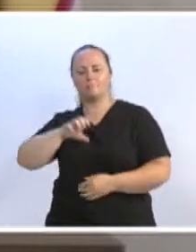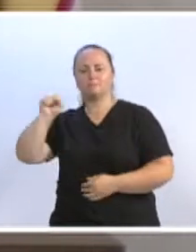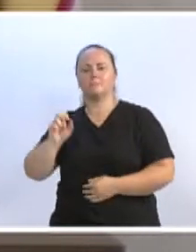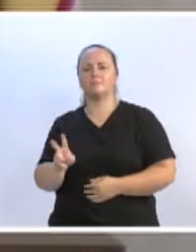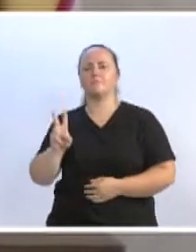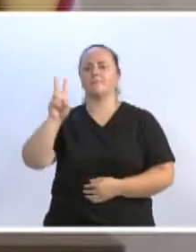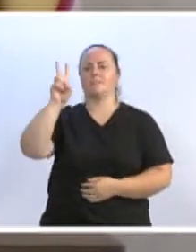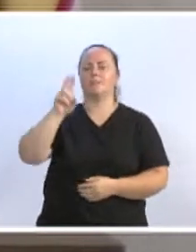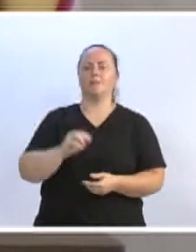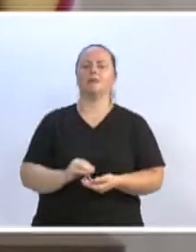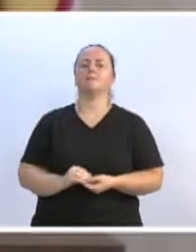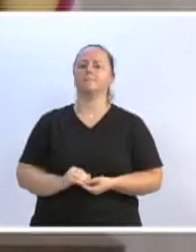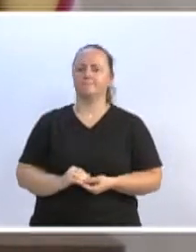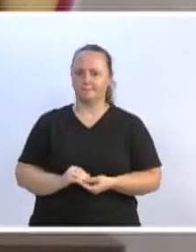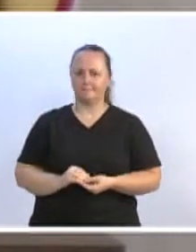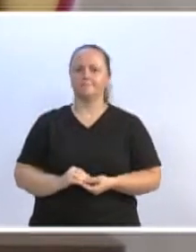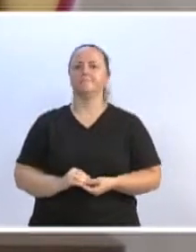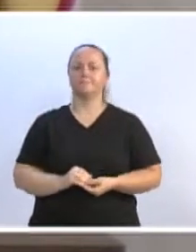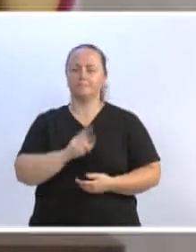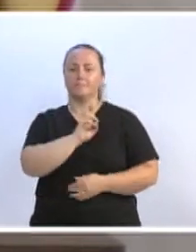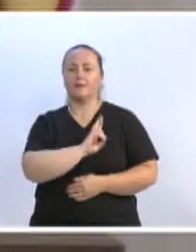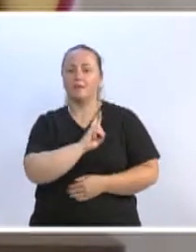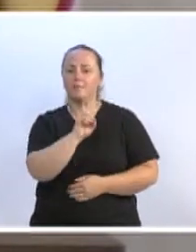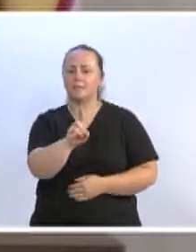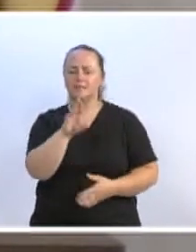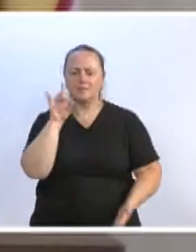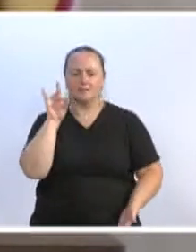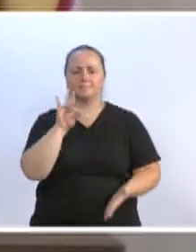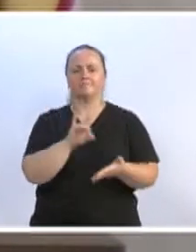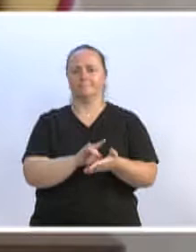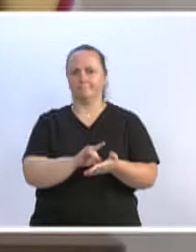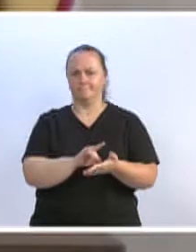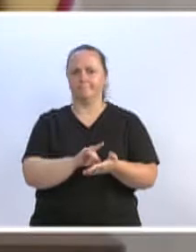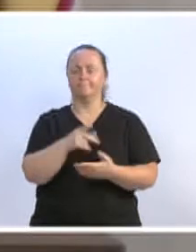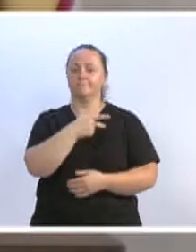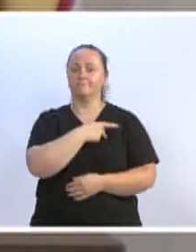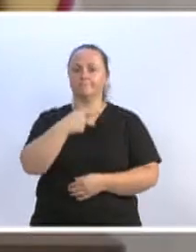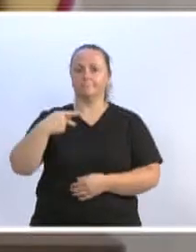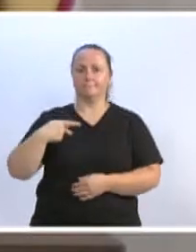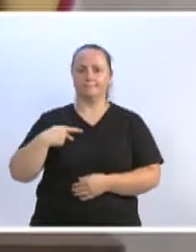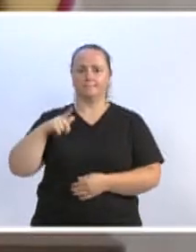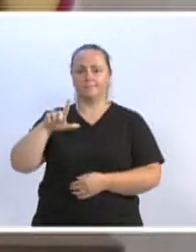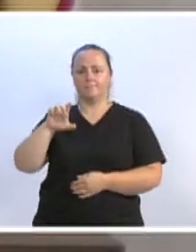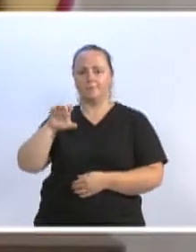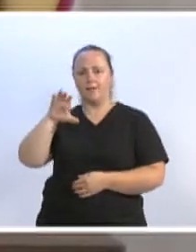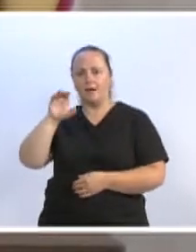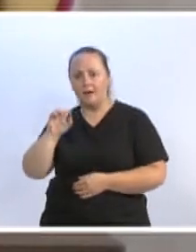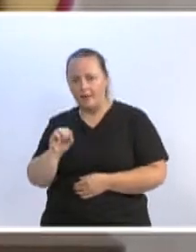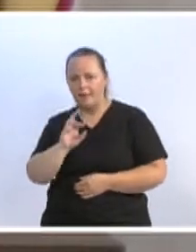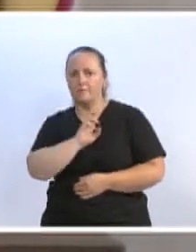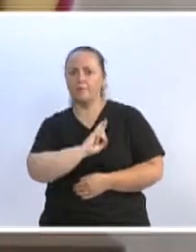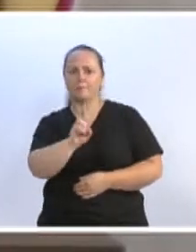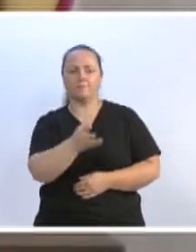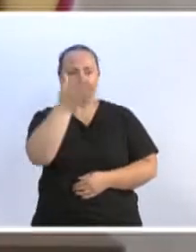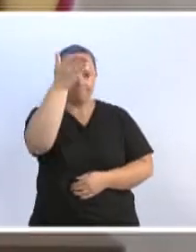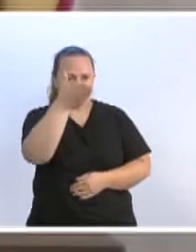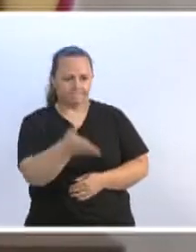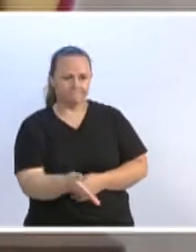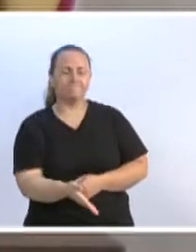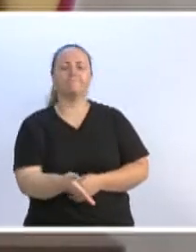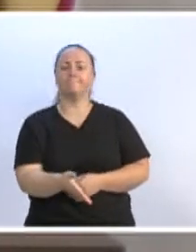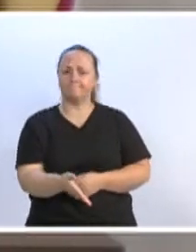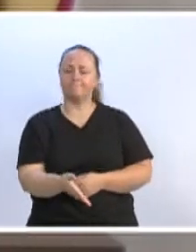cidade de Blumenau tem e representa muito para a nossa cidade. Pastor Léo, da UMEBLU, em nome dele, todos os